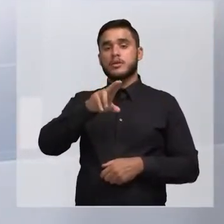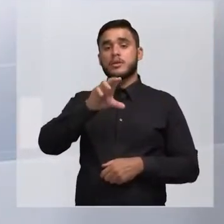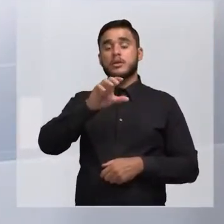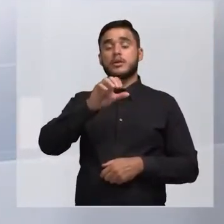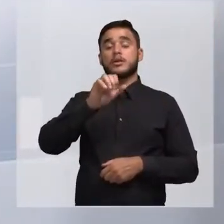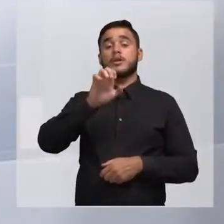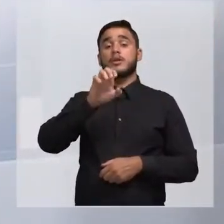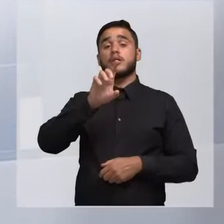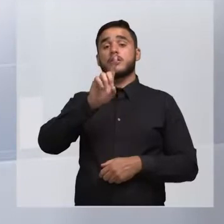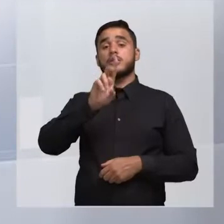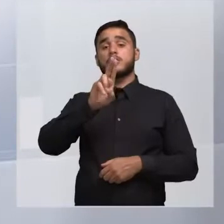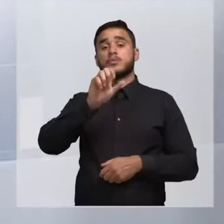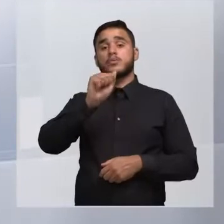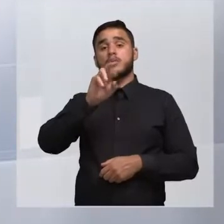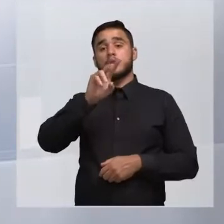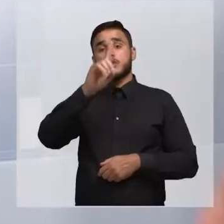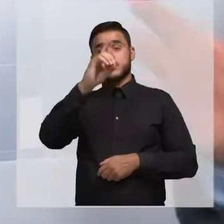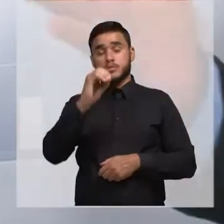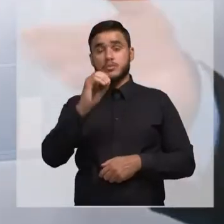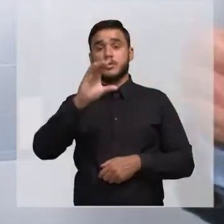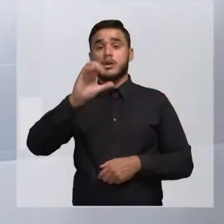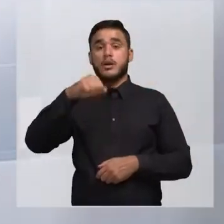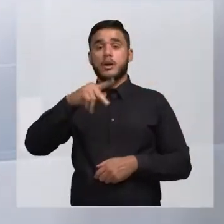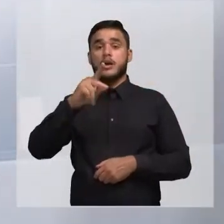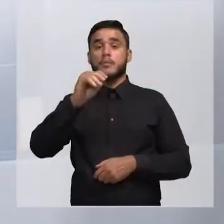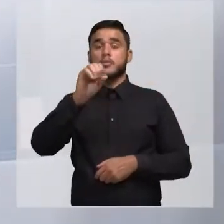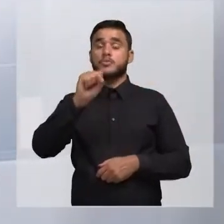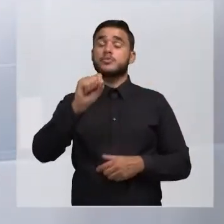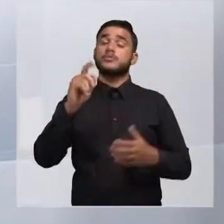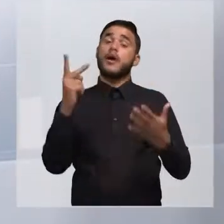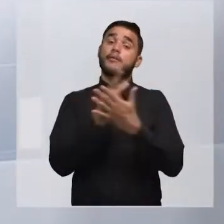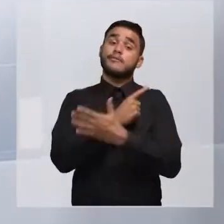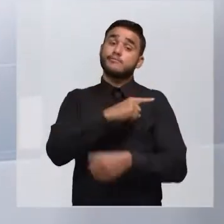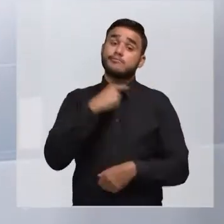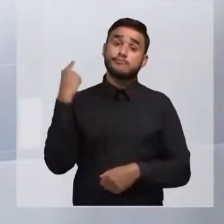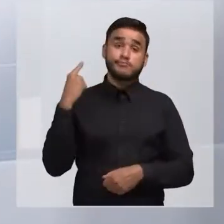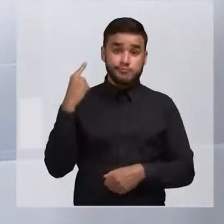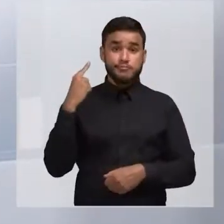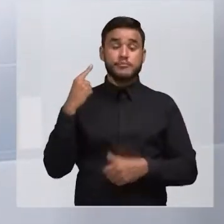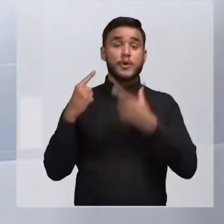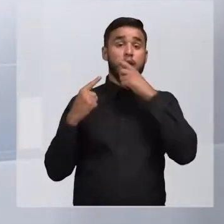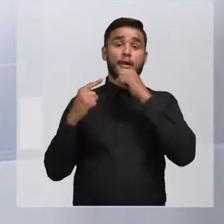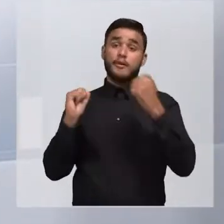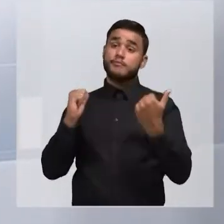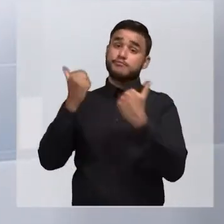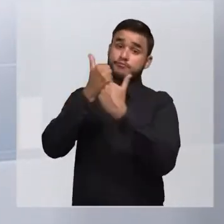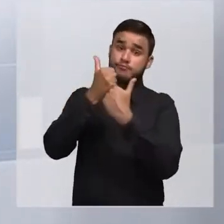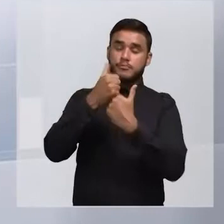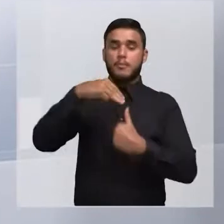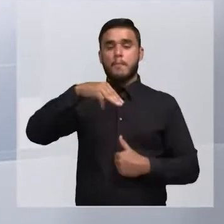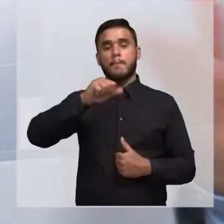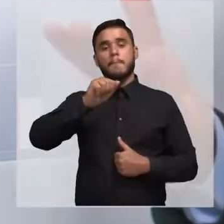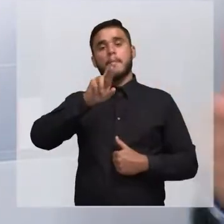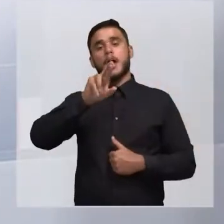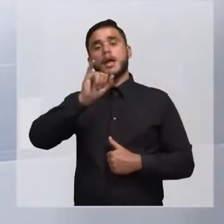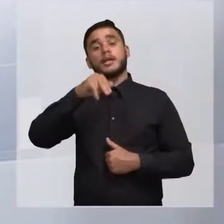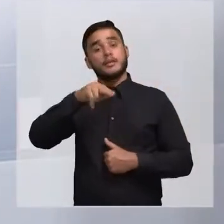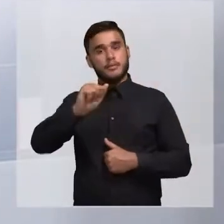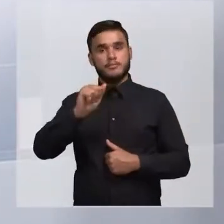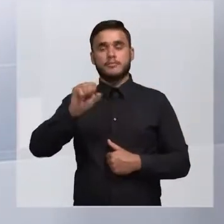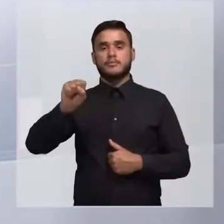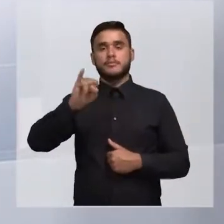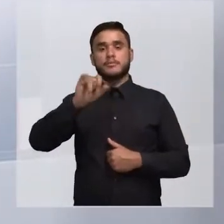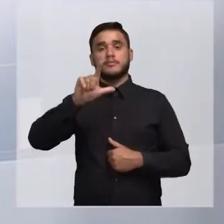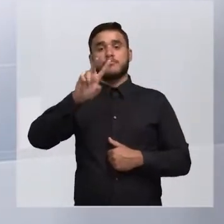Campos, que viria pelo PSB. Só que Eduardo faleceu. E quem assume? Marina Silva. E agora o que nós